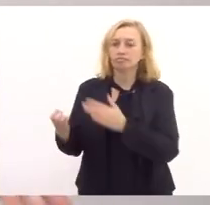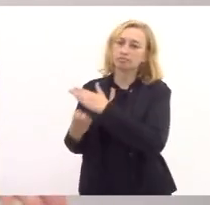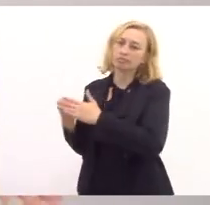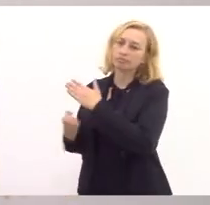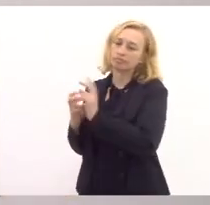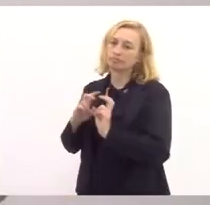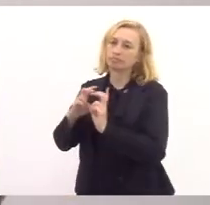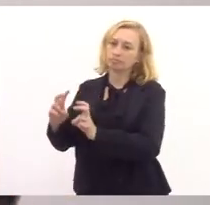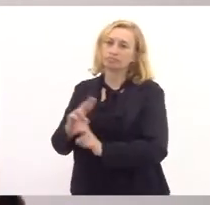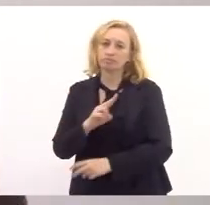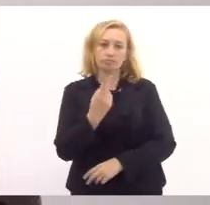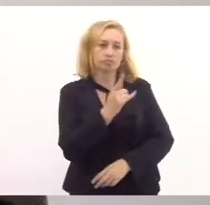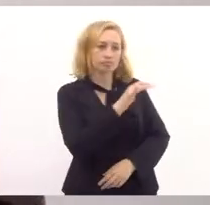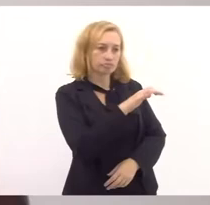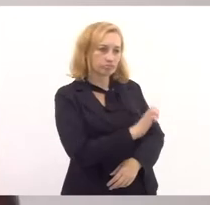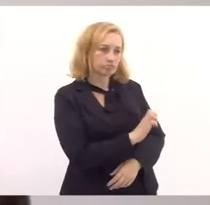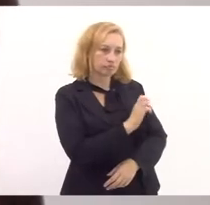Getransp?